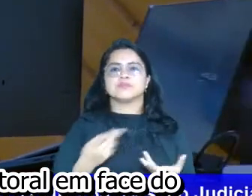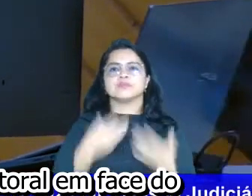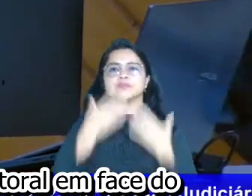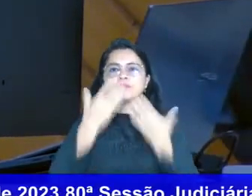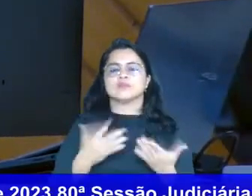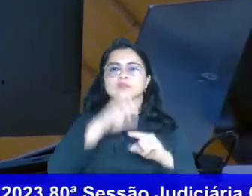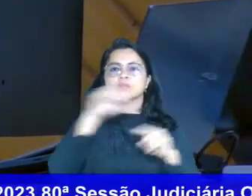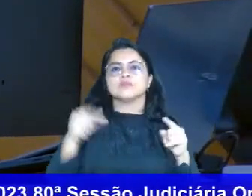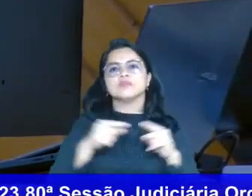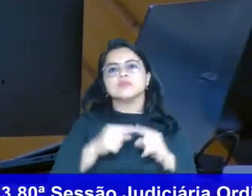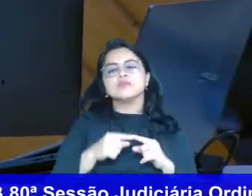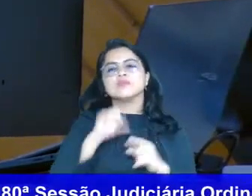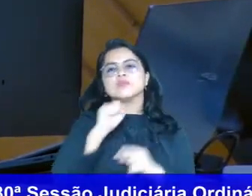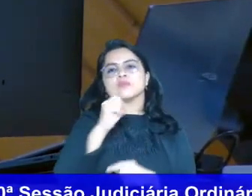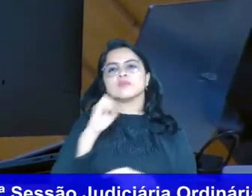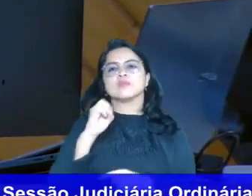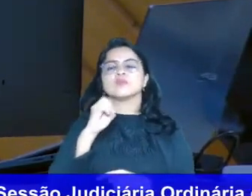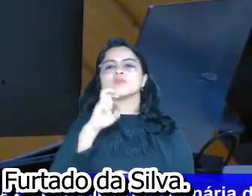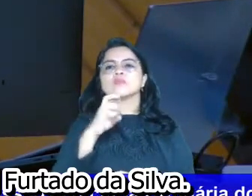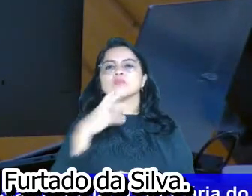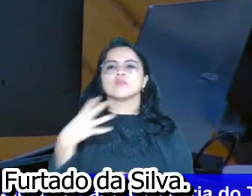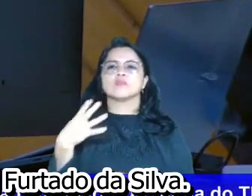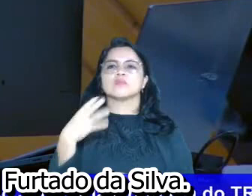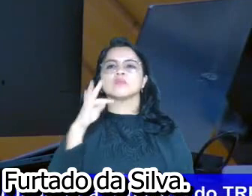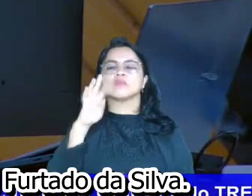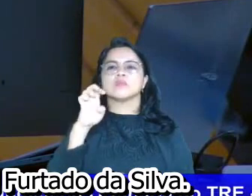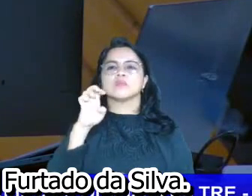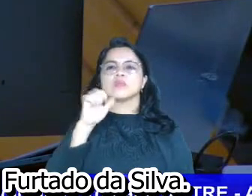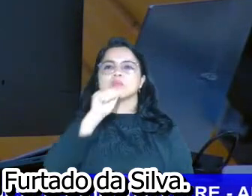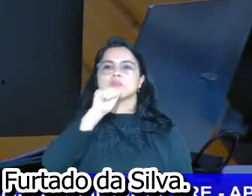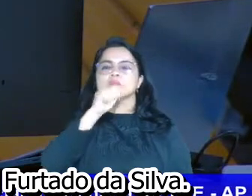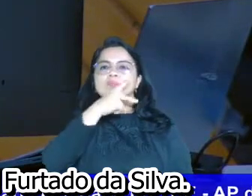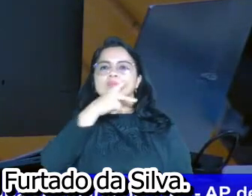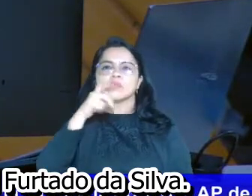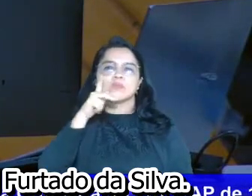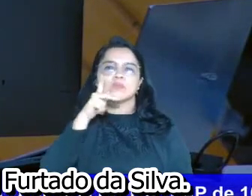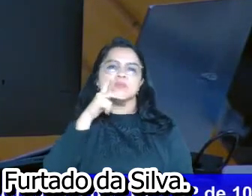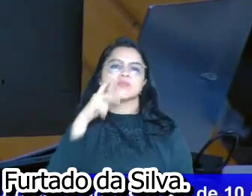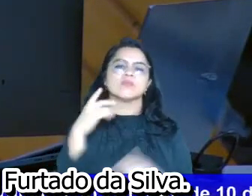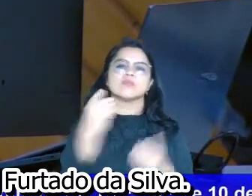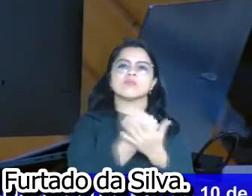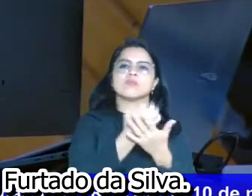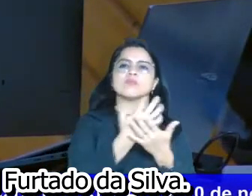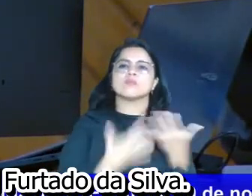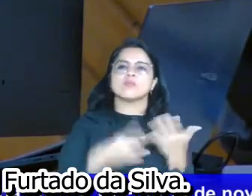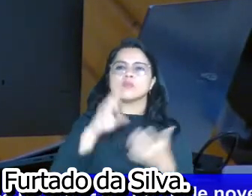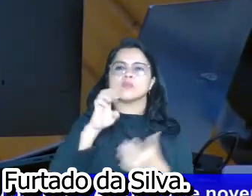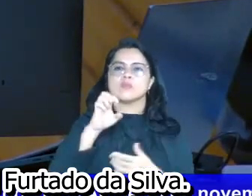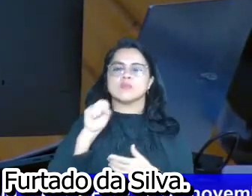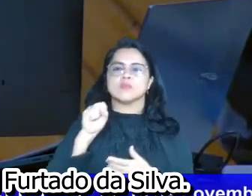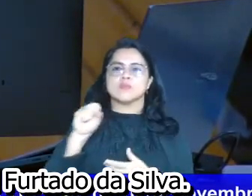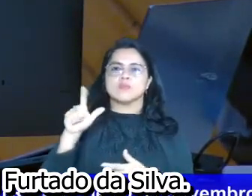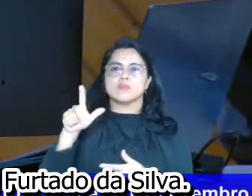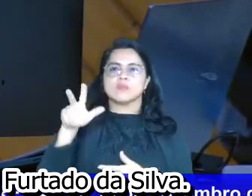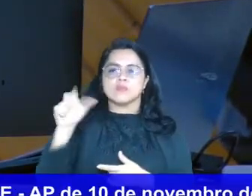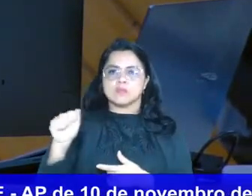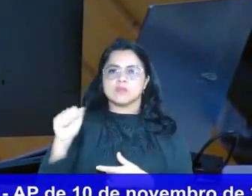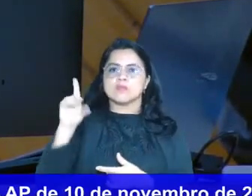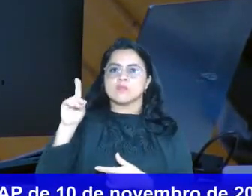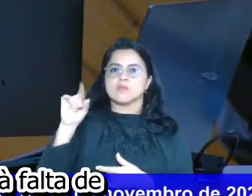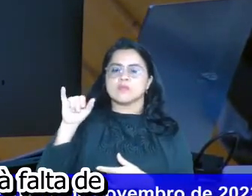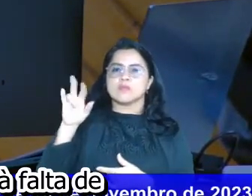em face do acordo 854 do TRE Amapá, que julgou aprovadas com ressalvas as contas de Dirley Furtado da